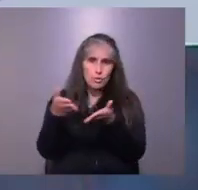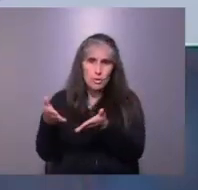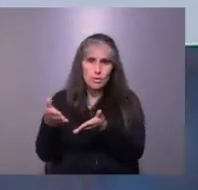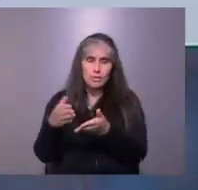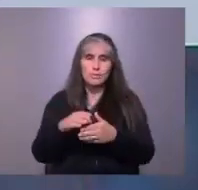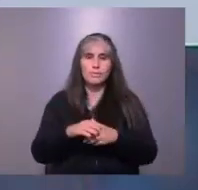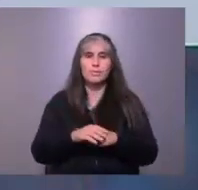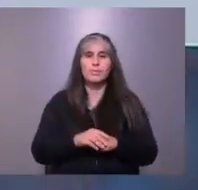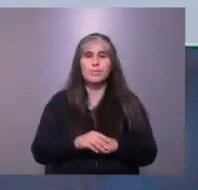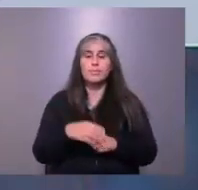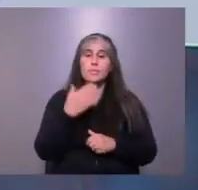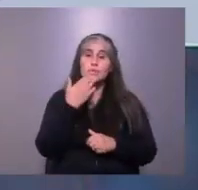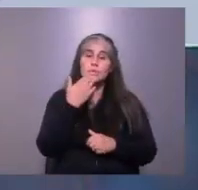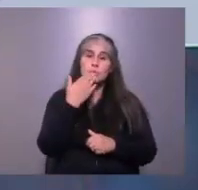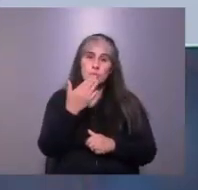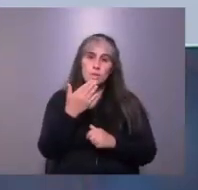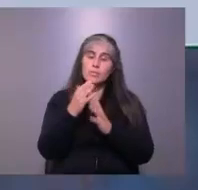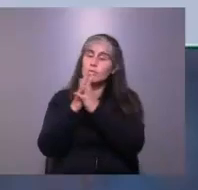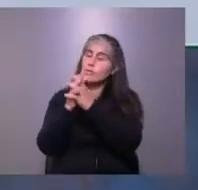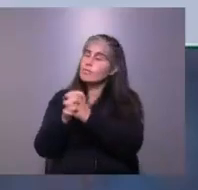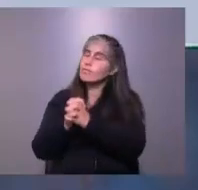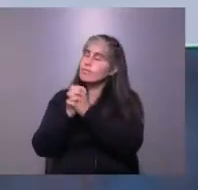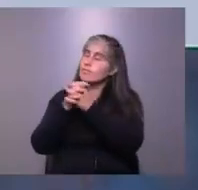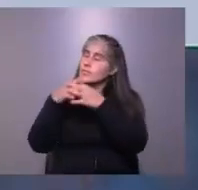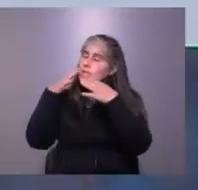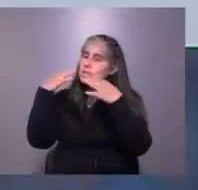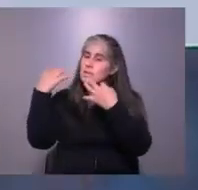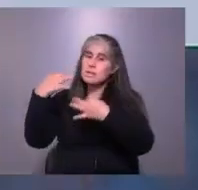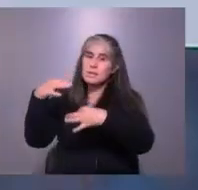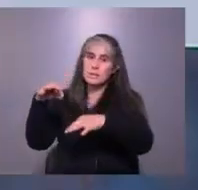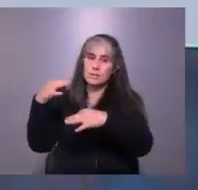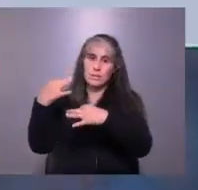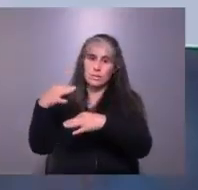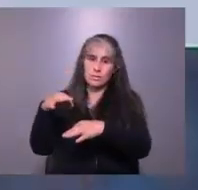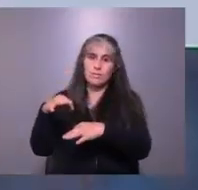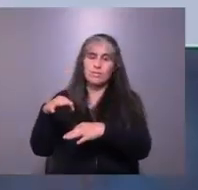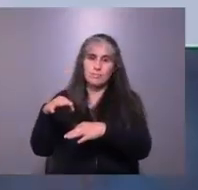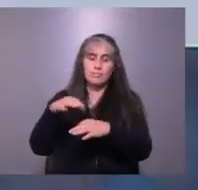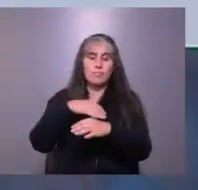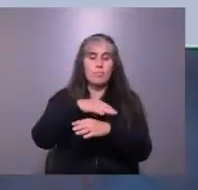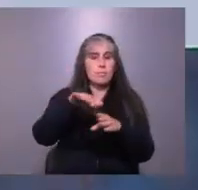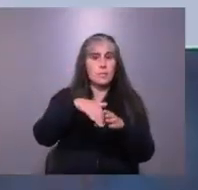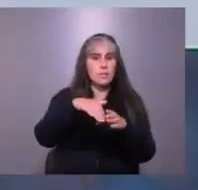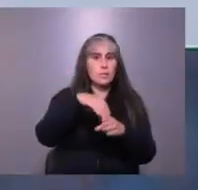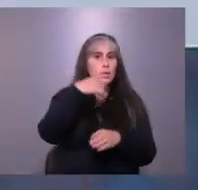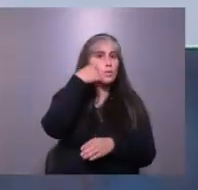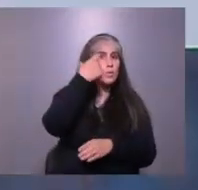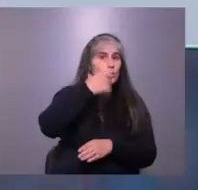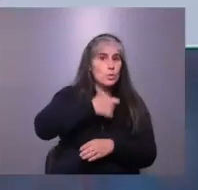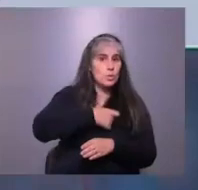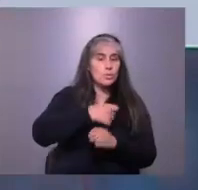mistérios. Humildemente vos suplicamos que, participando no corpo e sangue